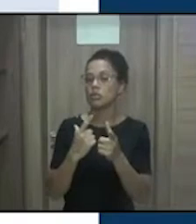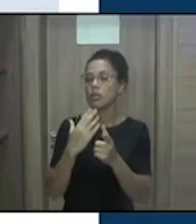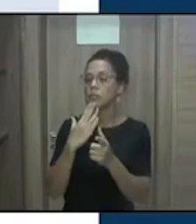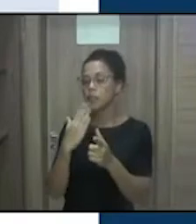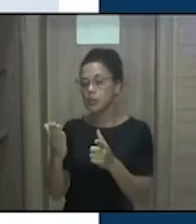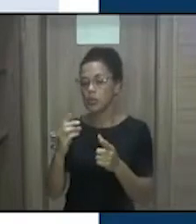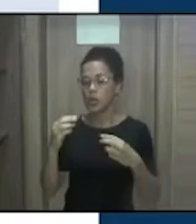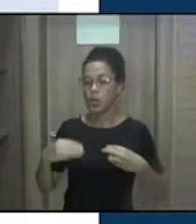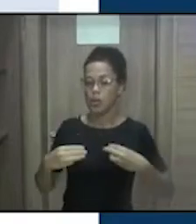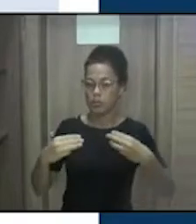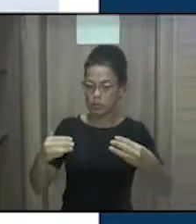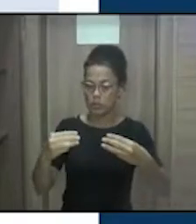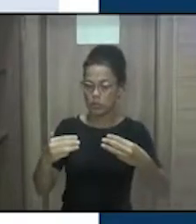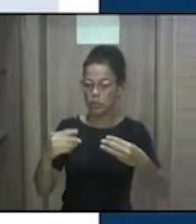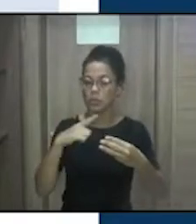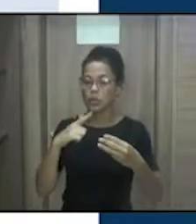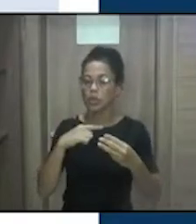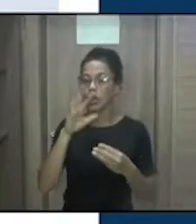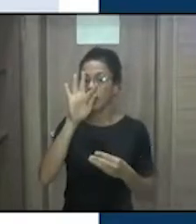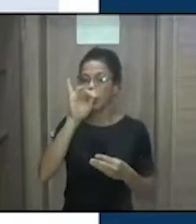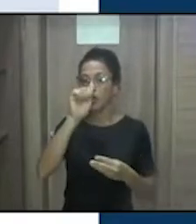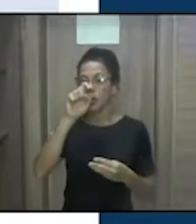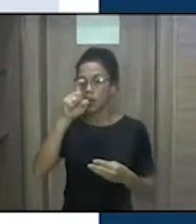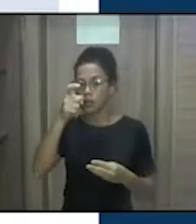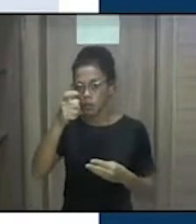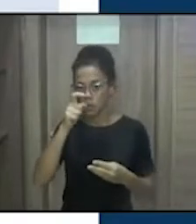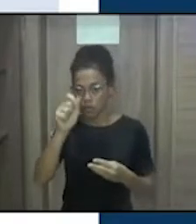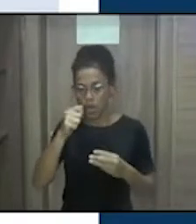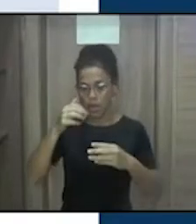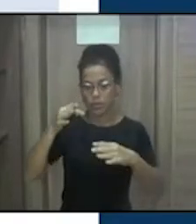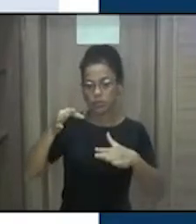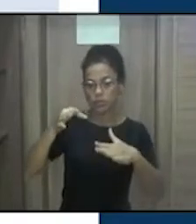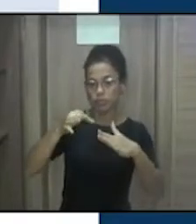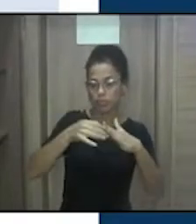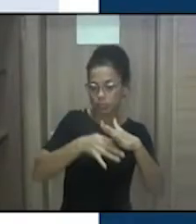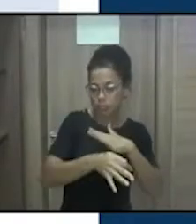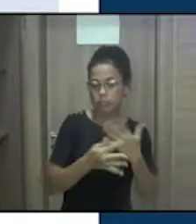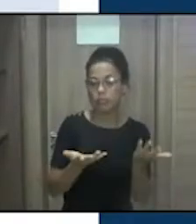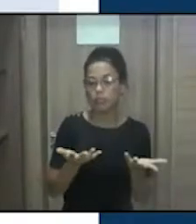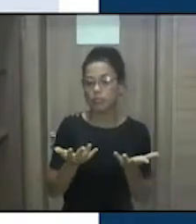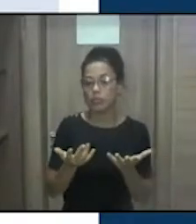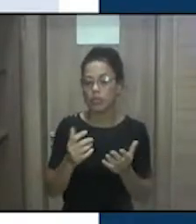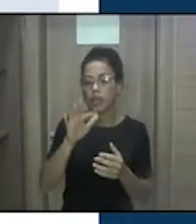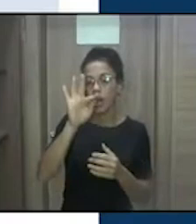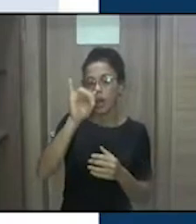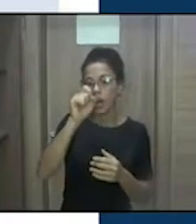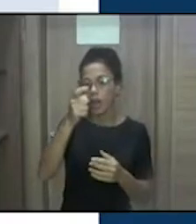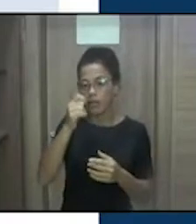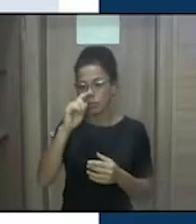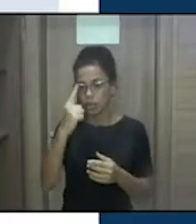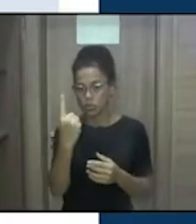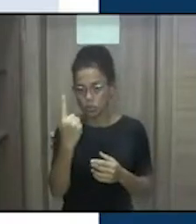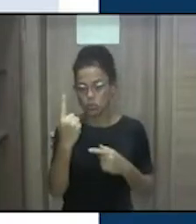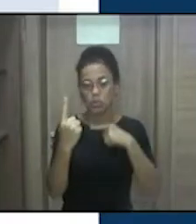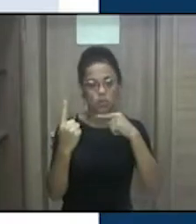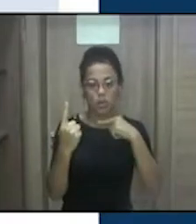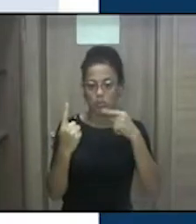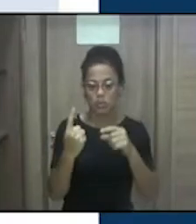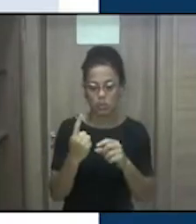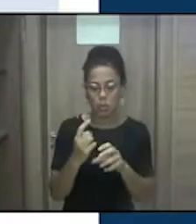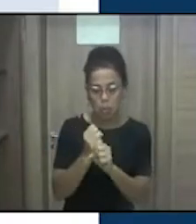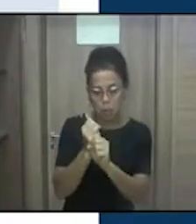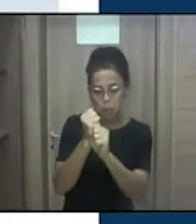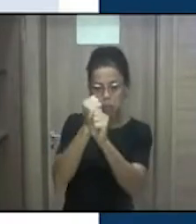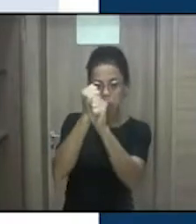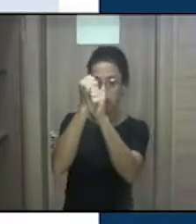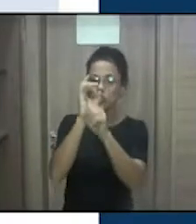das chamadas faixas de financiamento. Porque uma faixa 1 de 20 a 50, ele não vai produzir 50, ele vai produzir 20. Então, é melhor que eu pague